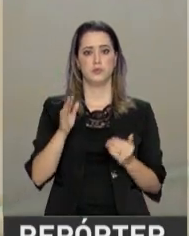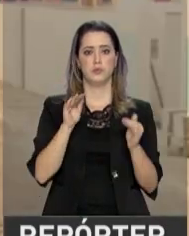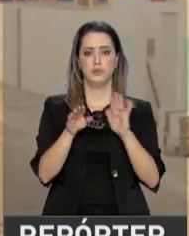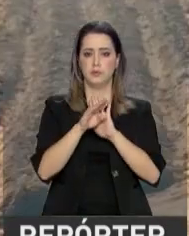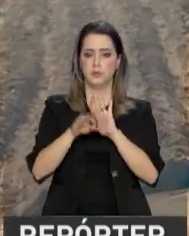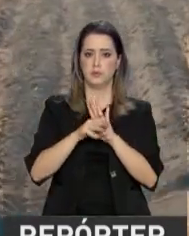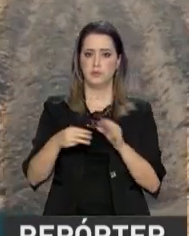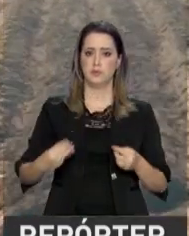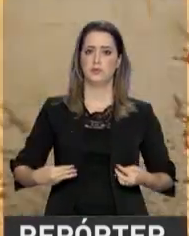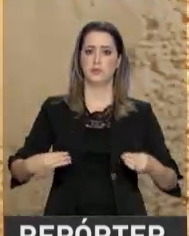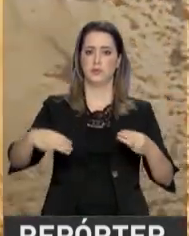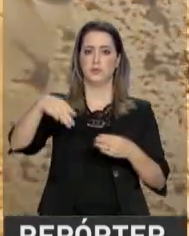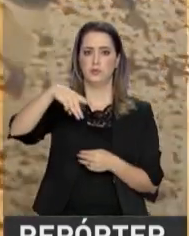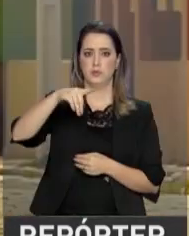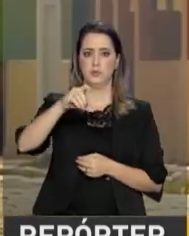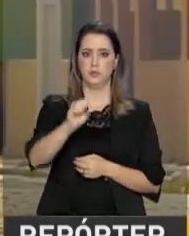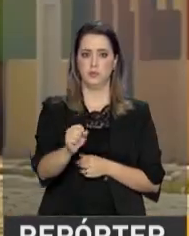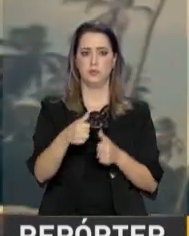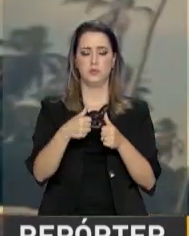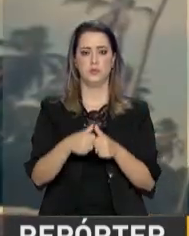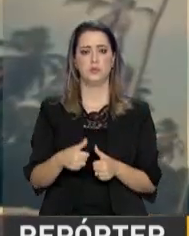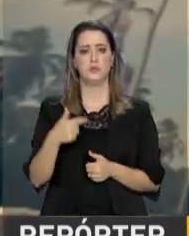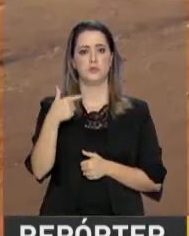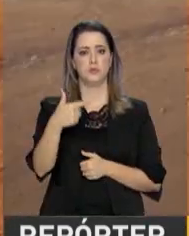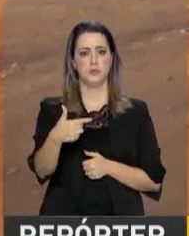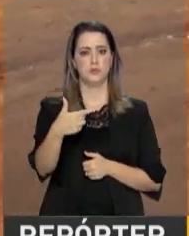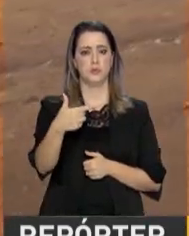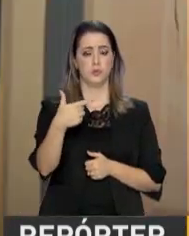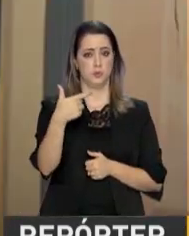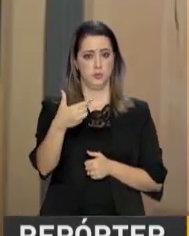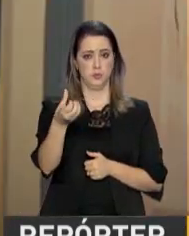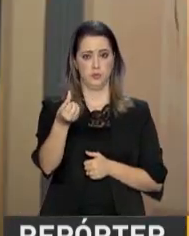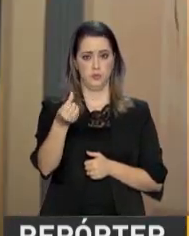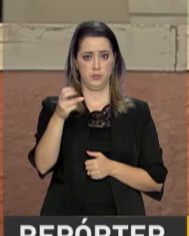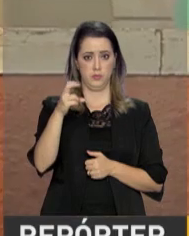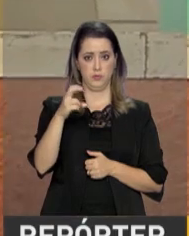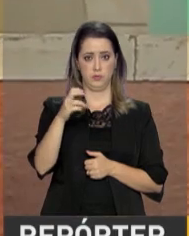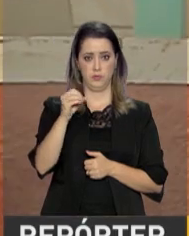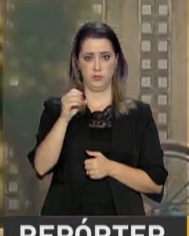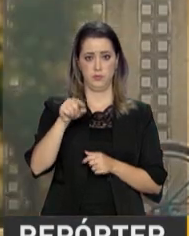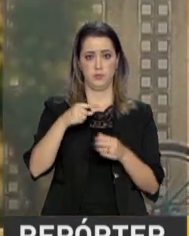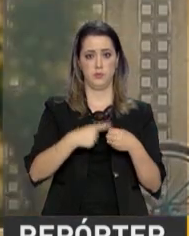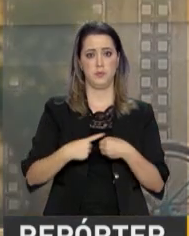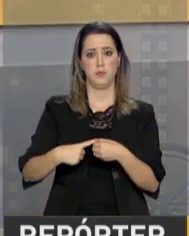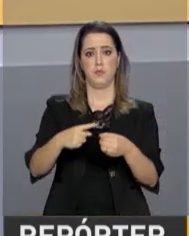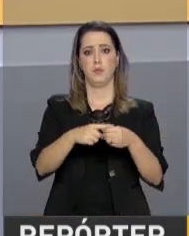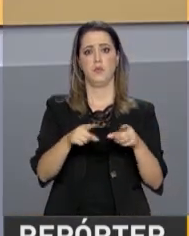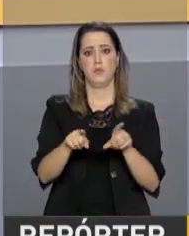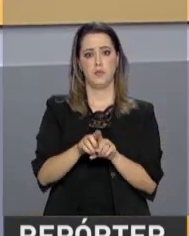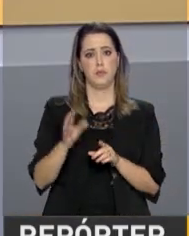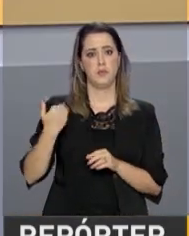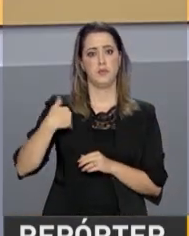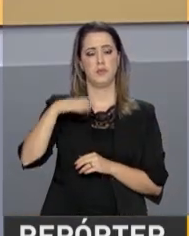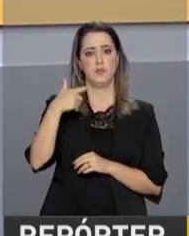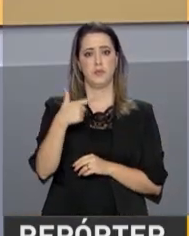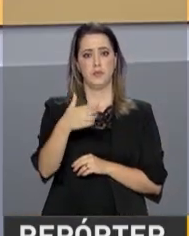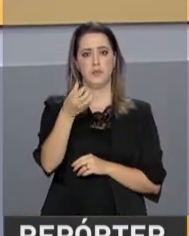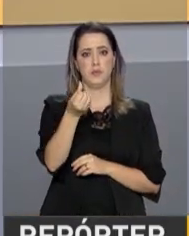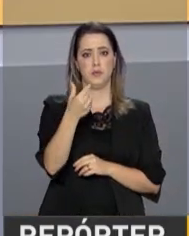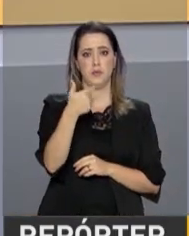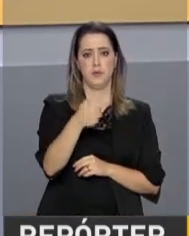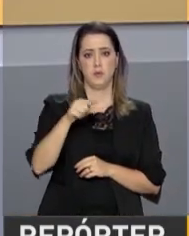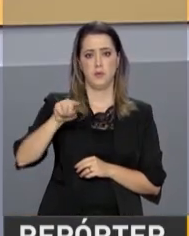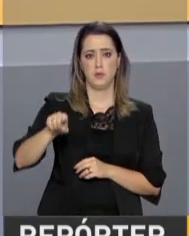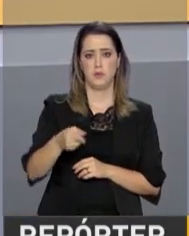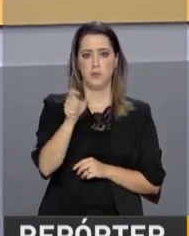programa do ministério do desenvolvimento social que está presente em quase dois mil e 700 municípios são mais de 260